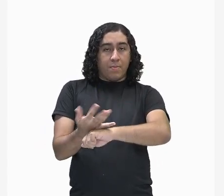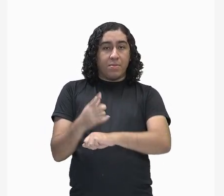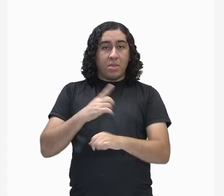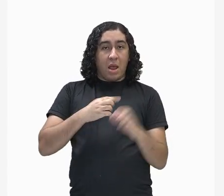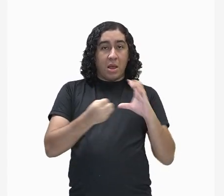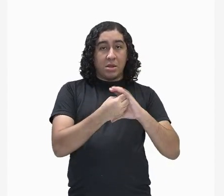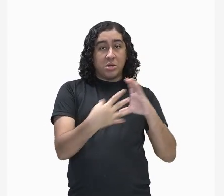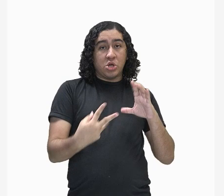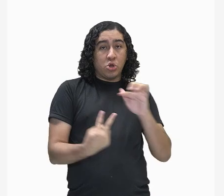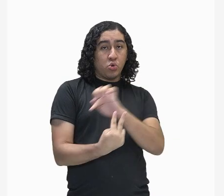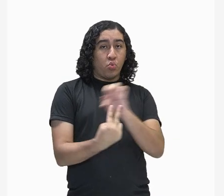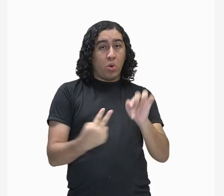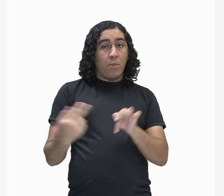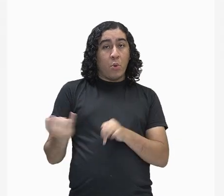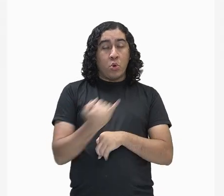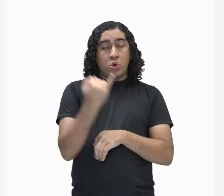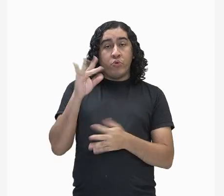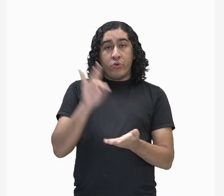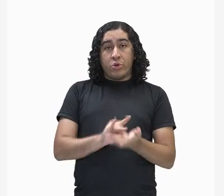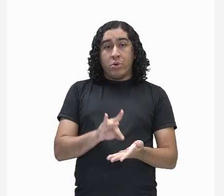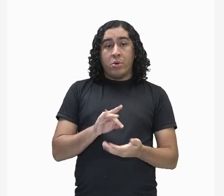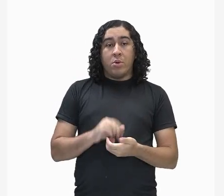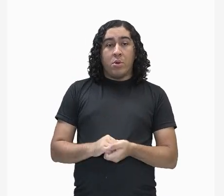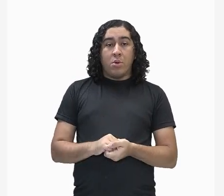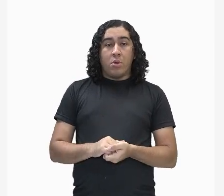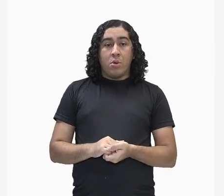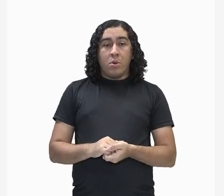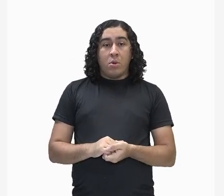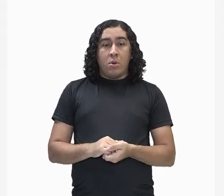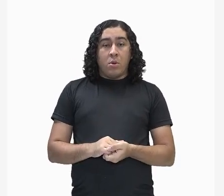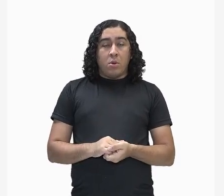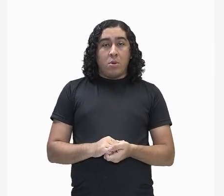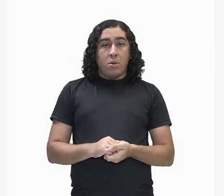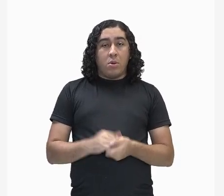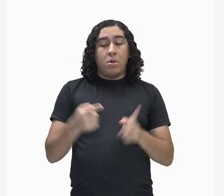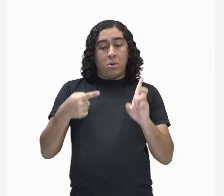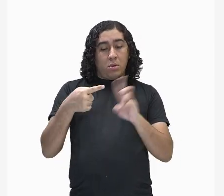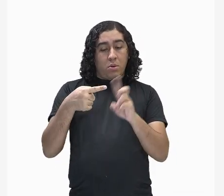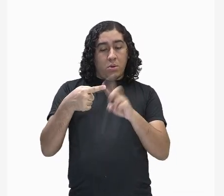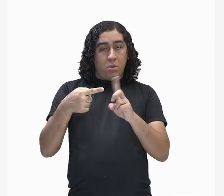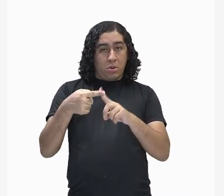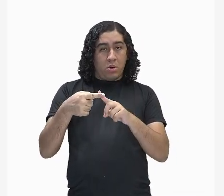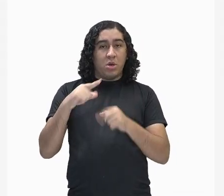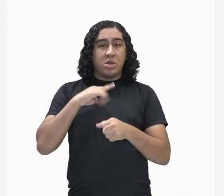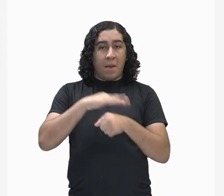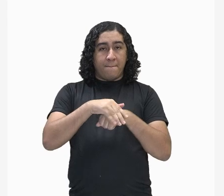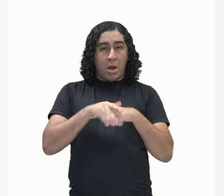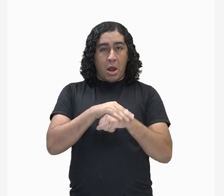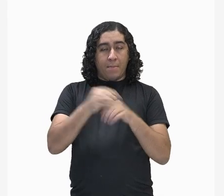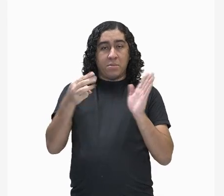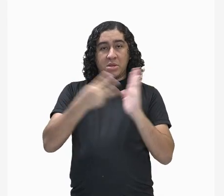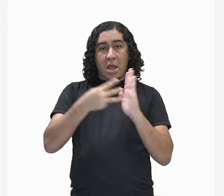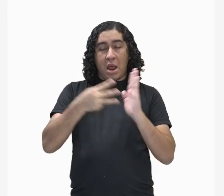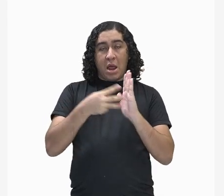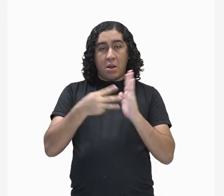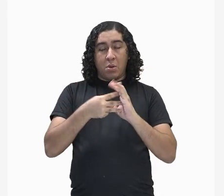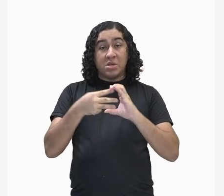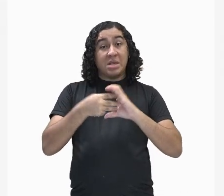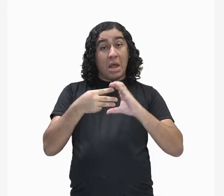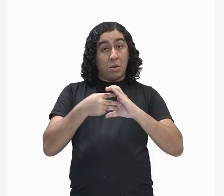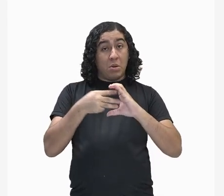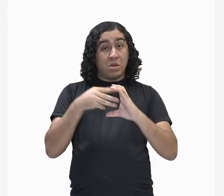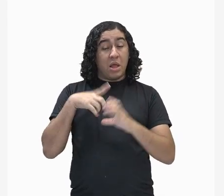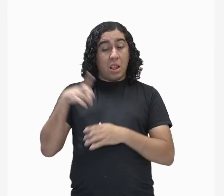bem importantes, né, que definem esses grupos, que é a presença de mamas, né, glândulas mamárias, e a presença de pelos